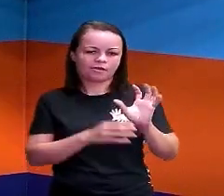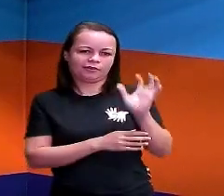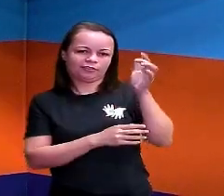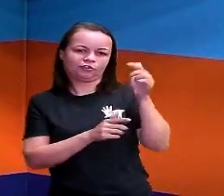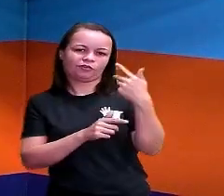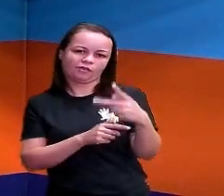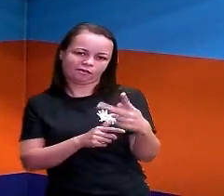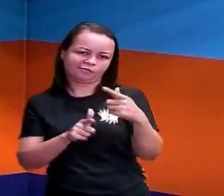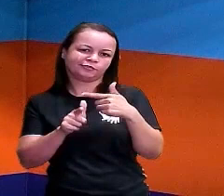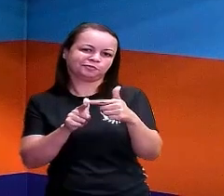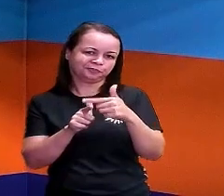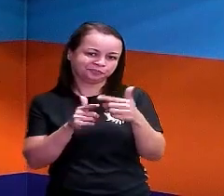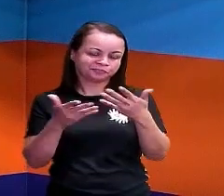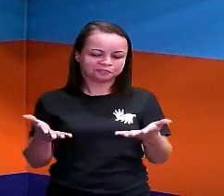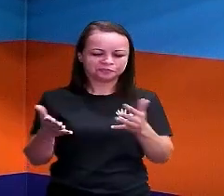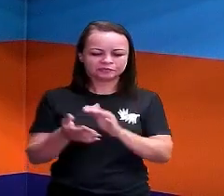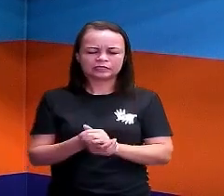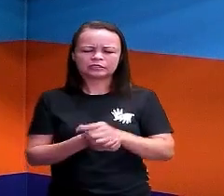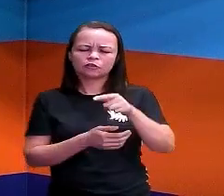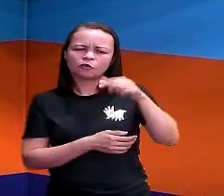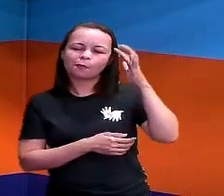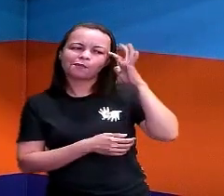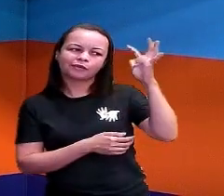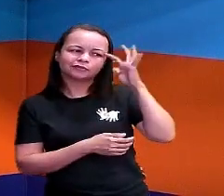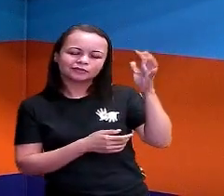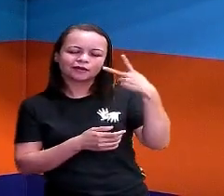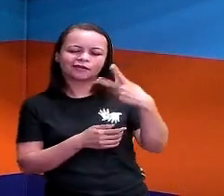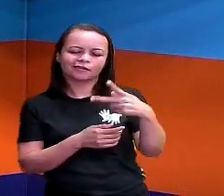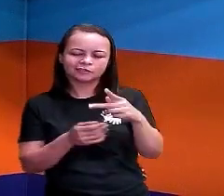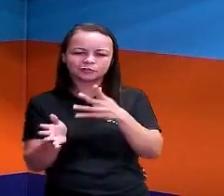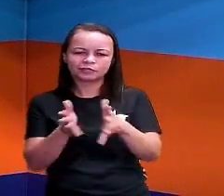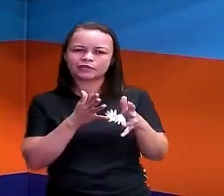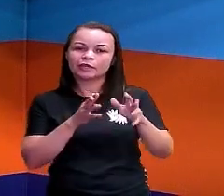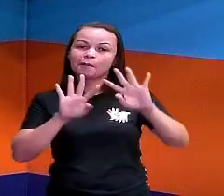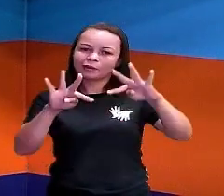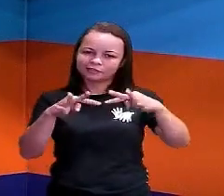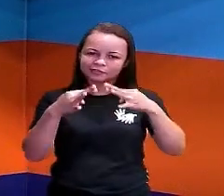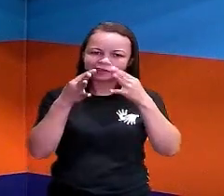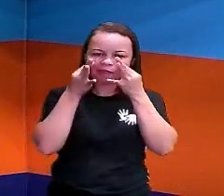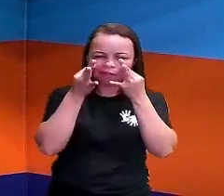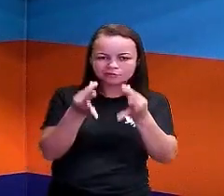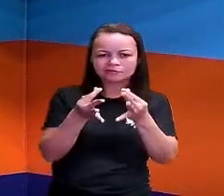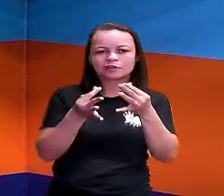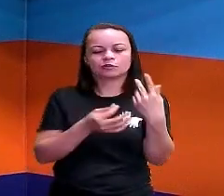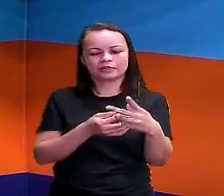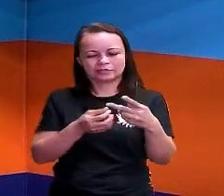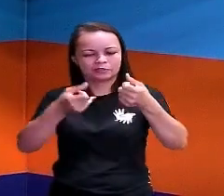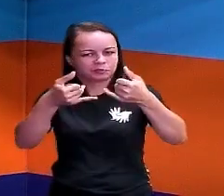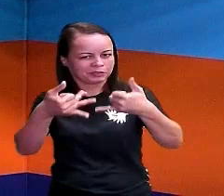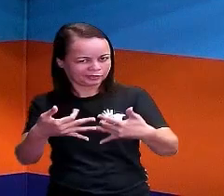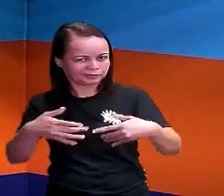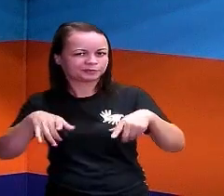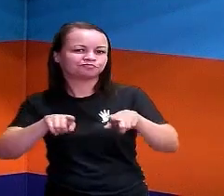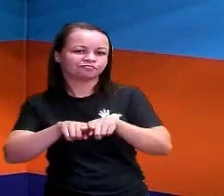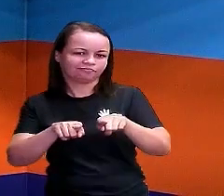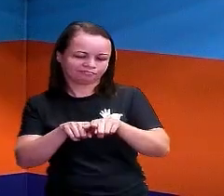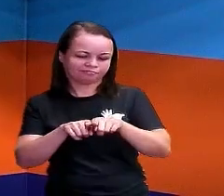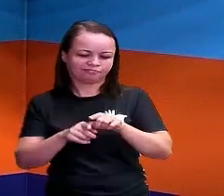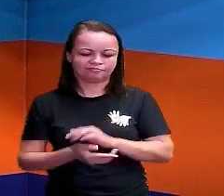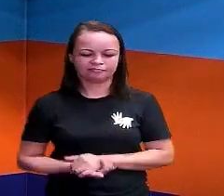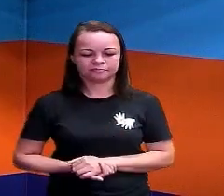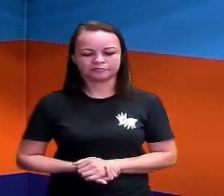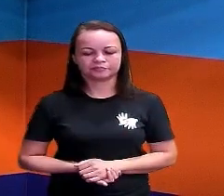pensando daí, vai refletindo na resposta e preste atenção aqui na explicação também. Beleza? Então vamos